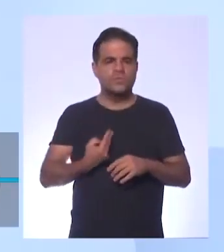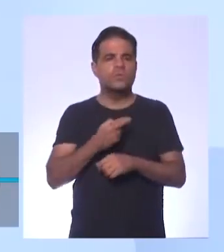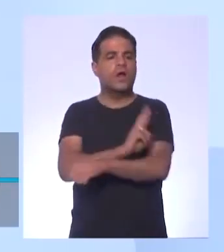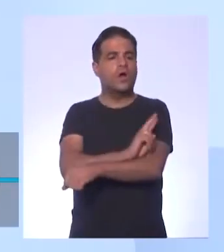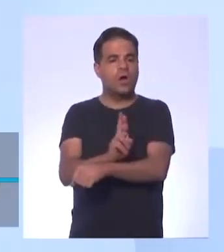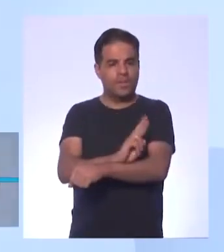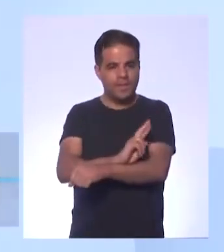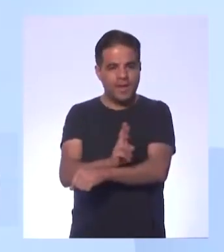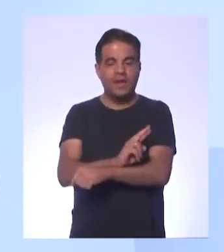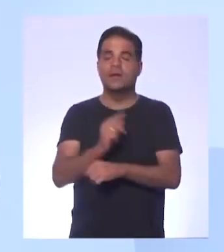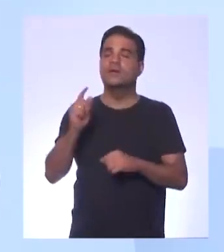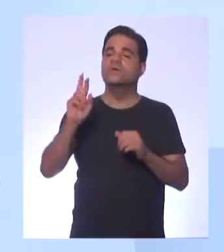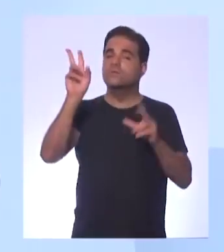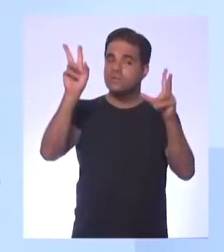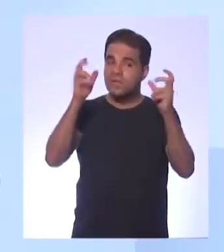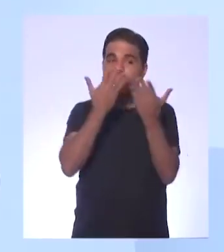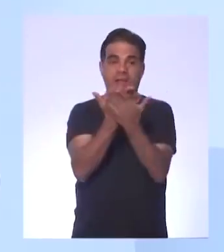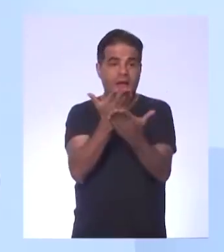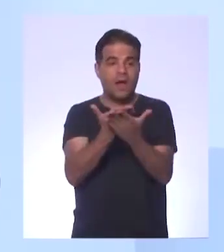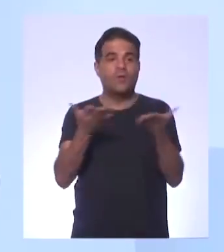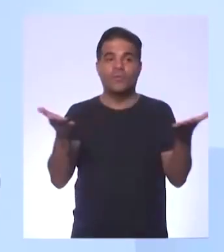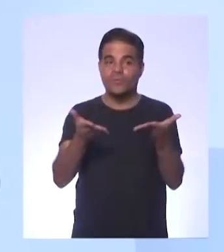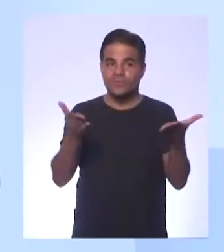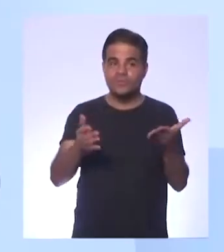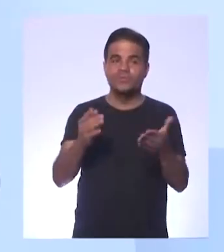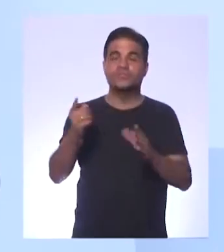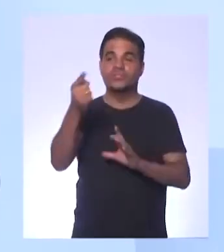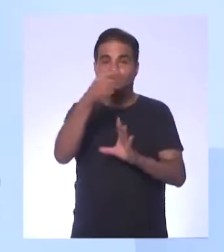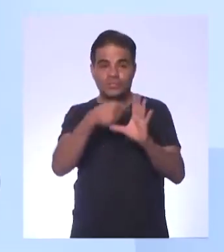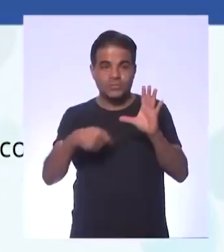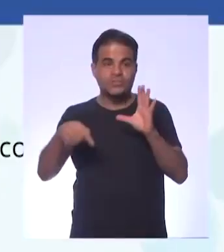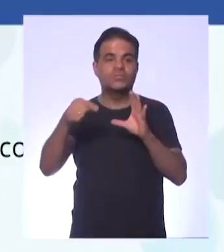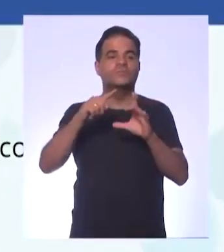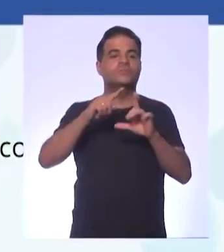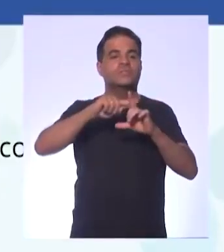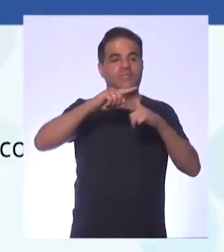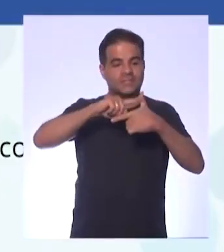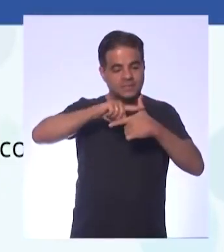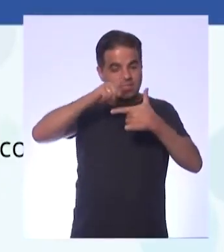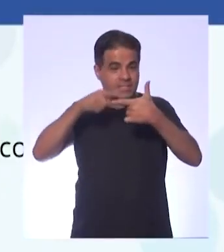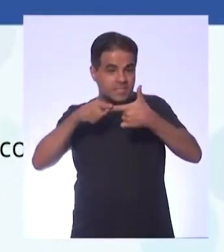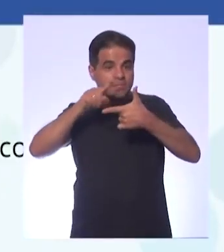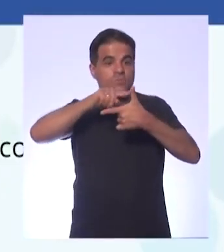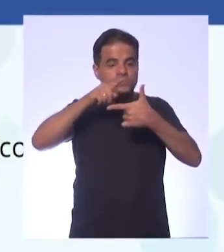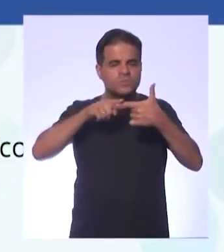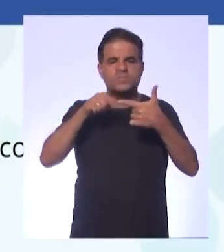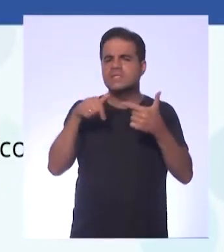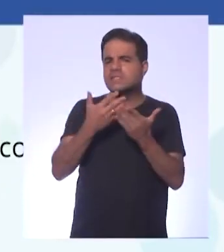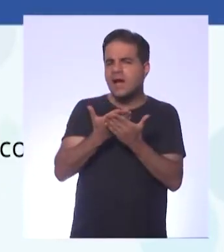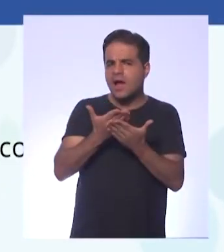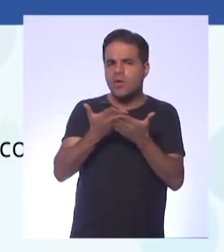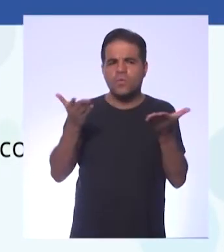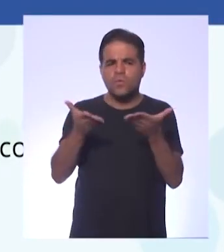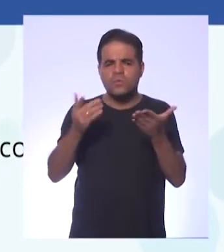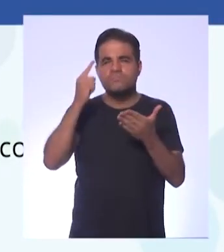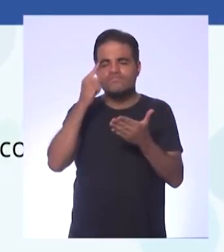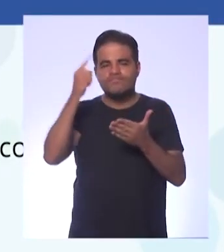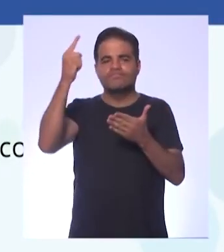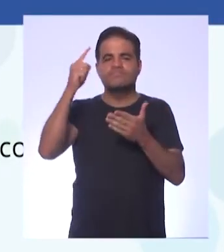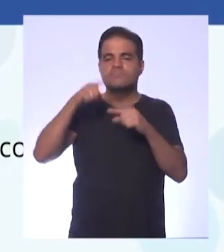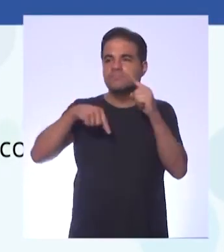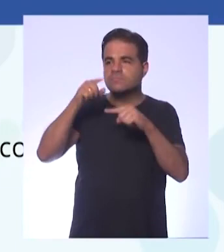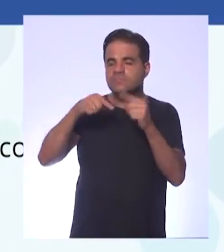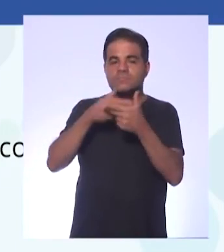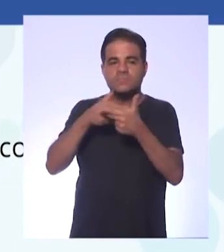e o tema da nossa aula de hoje é, giros e ângulos, isso mesmo. Essa aula de hoje é baseada no